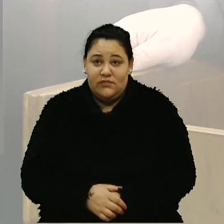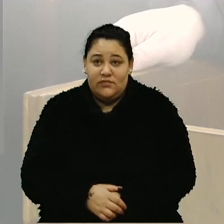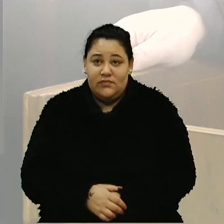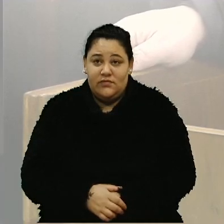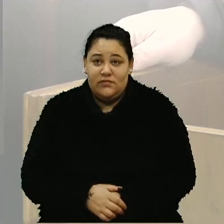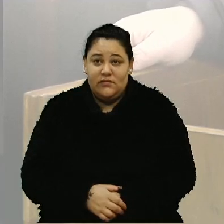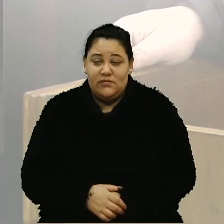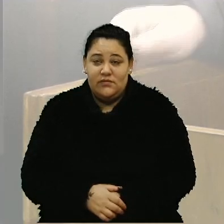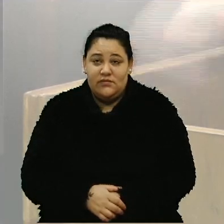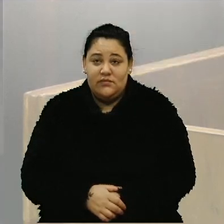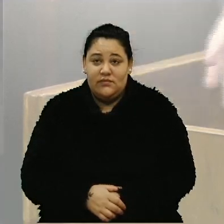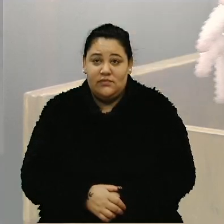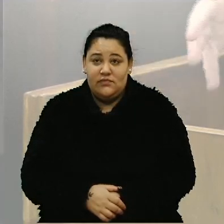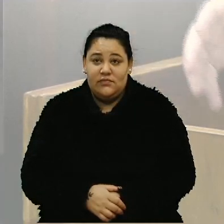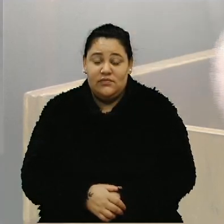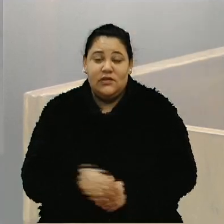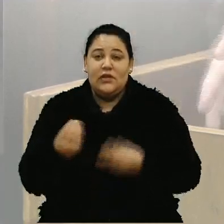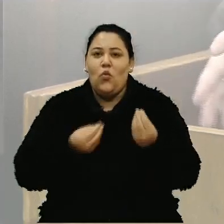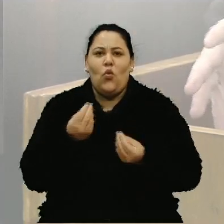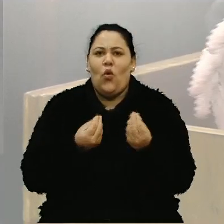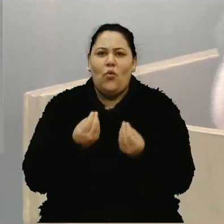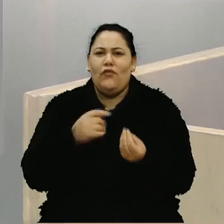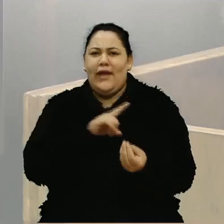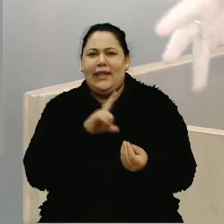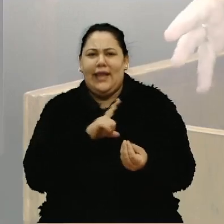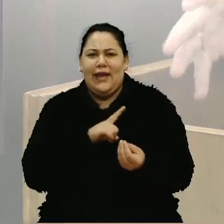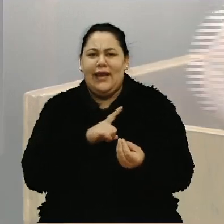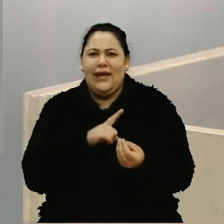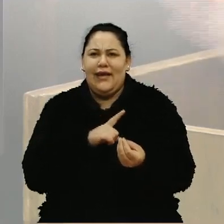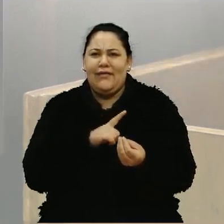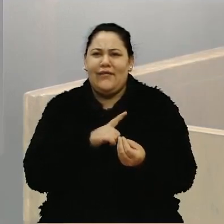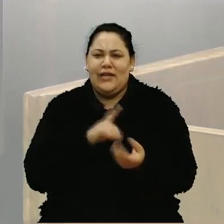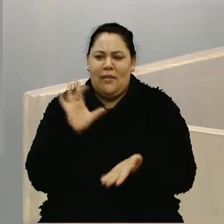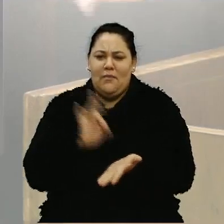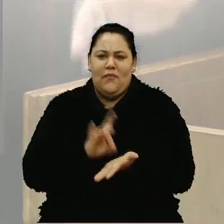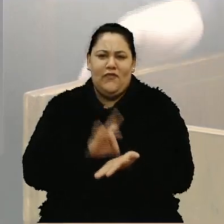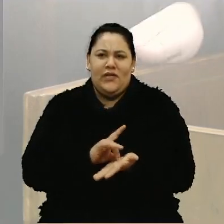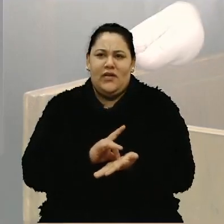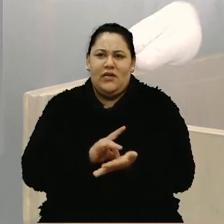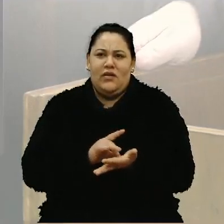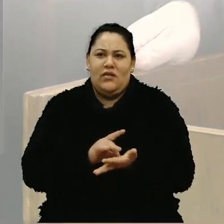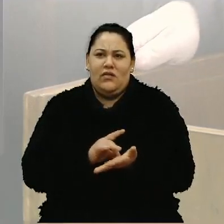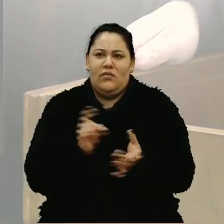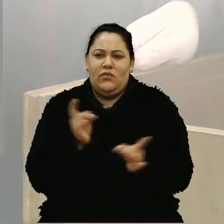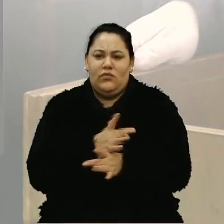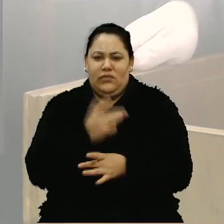Então como que vai sair, vai ter, e se ninguém está sabendo de nada?